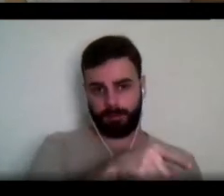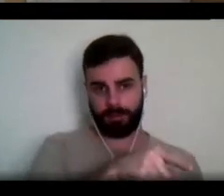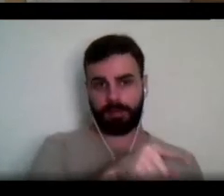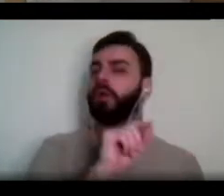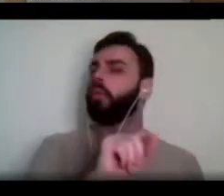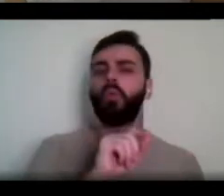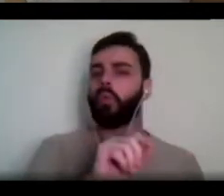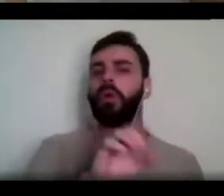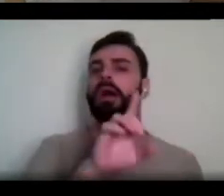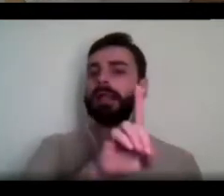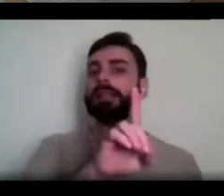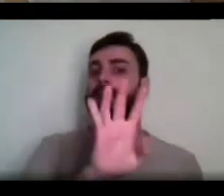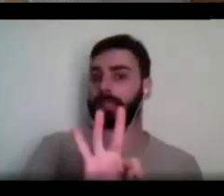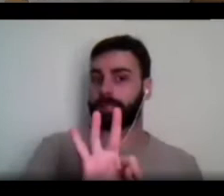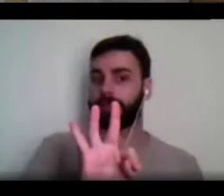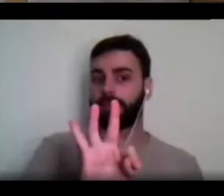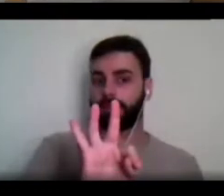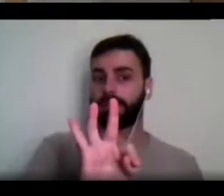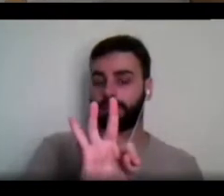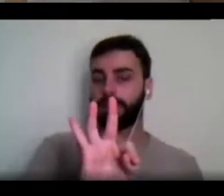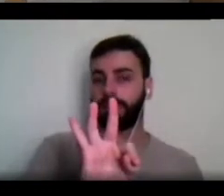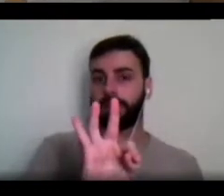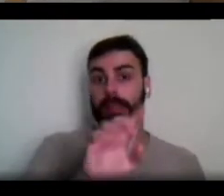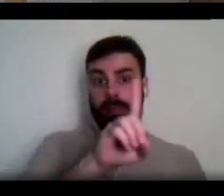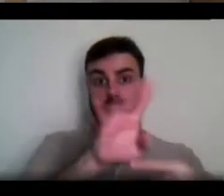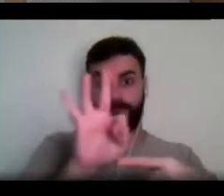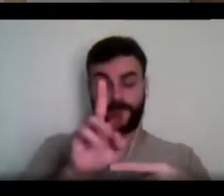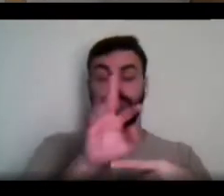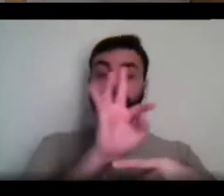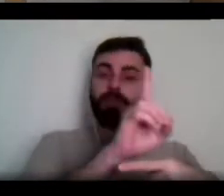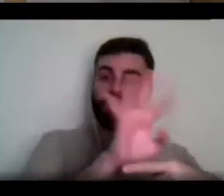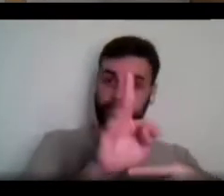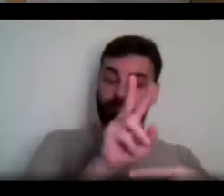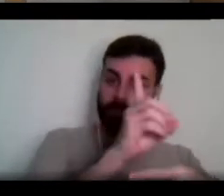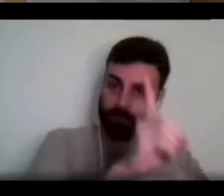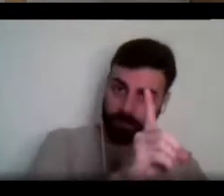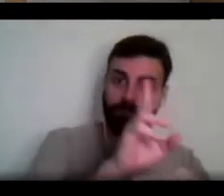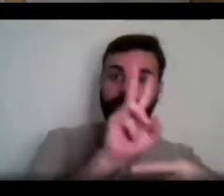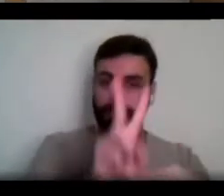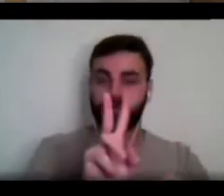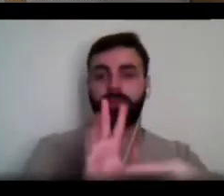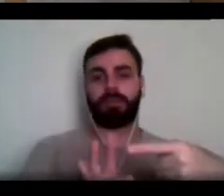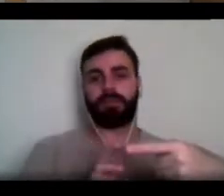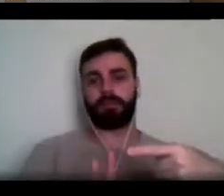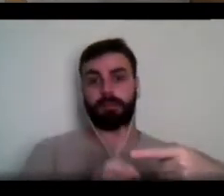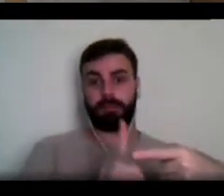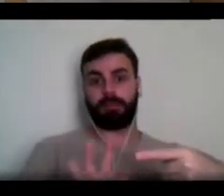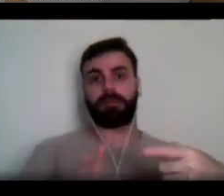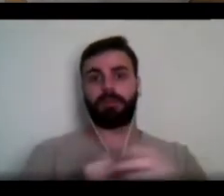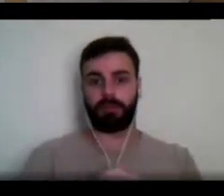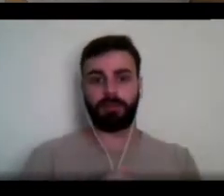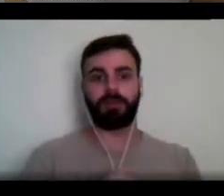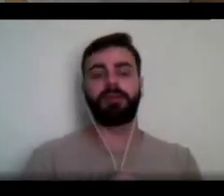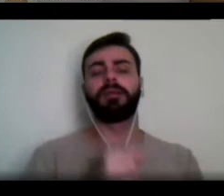tempo da velocidade. Então, eu vou ter que dv é igual a um a dt.